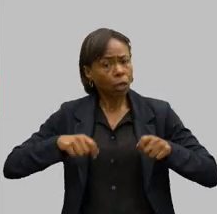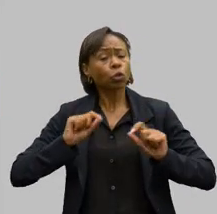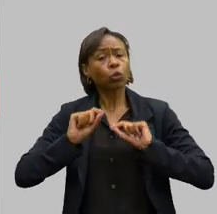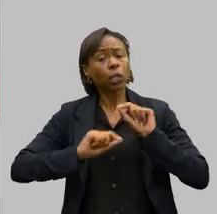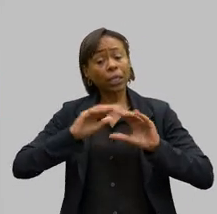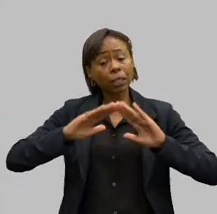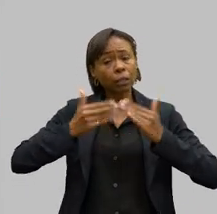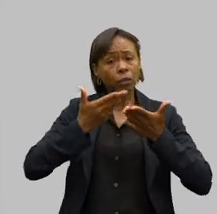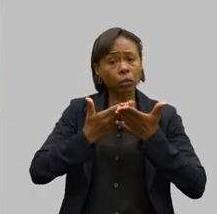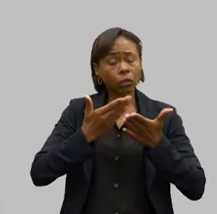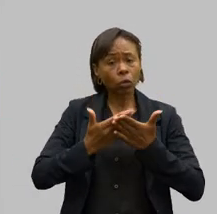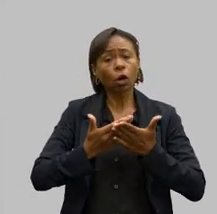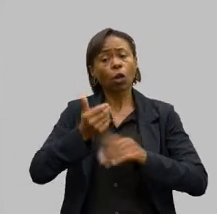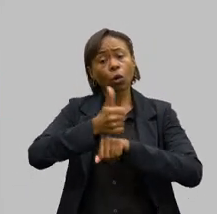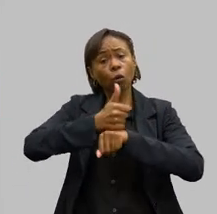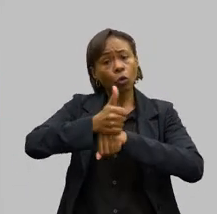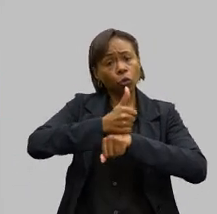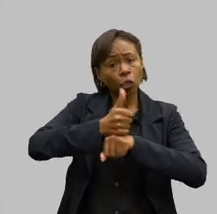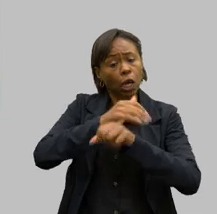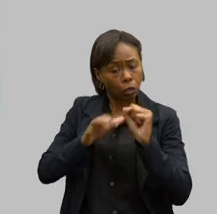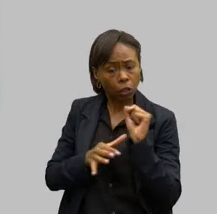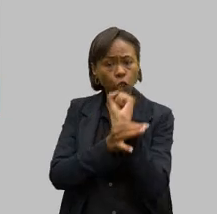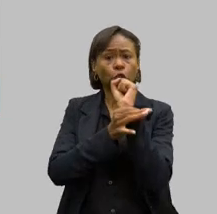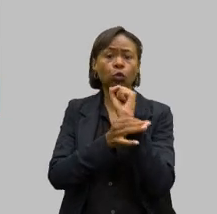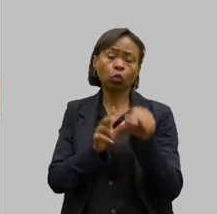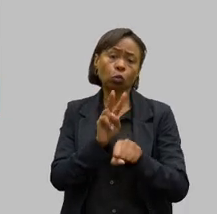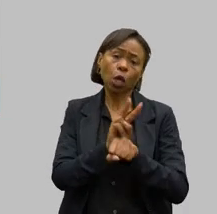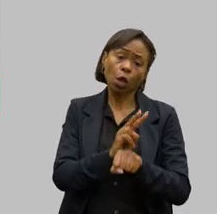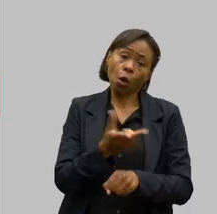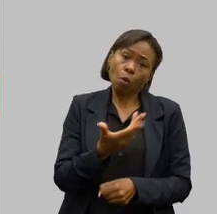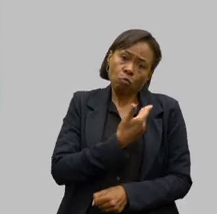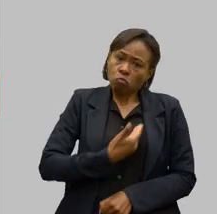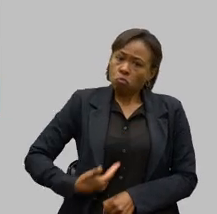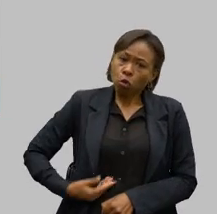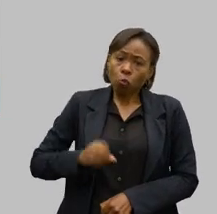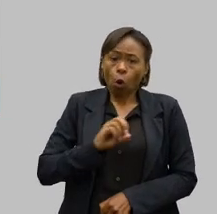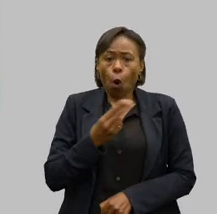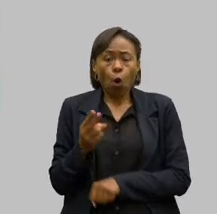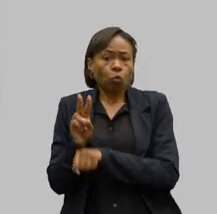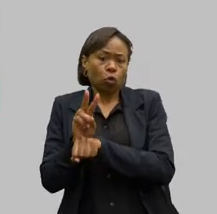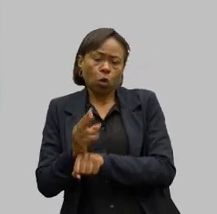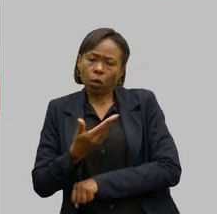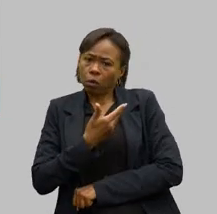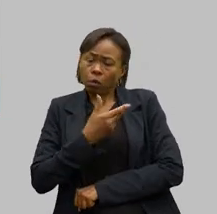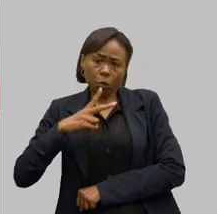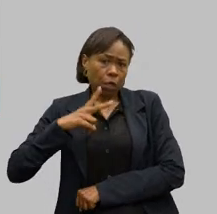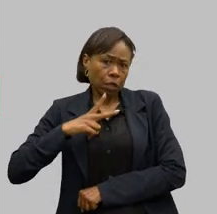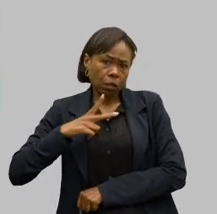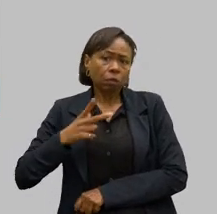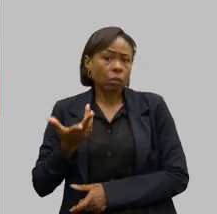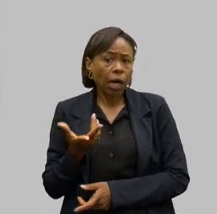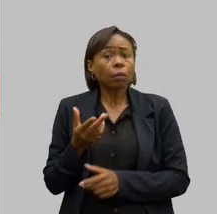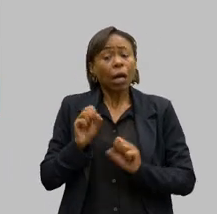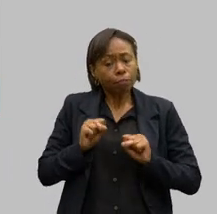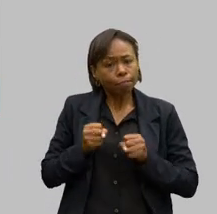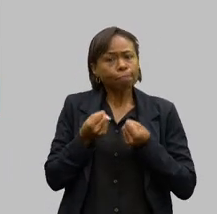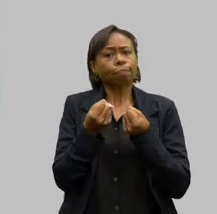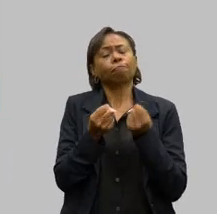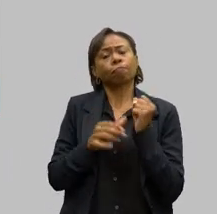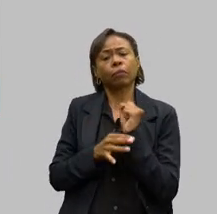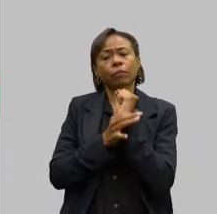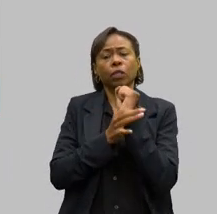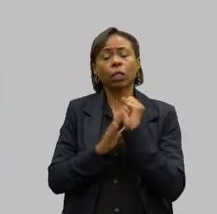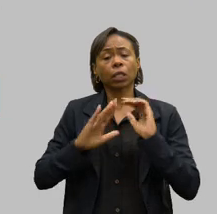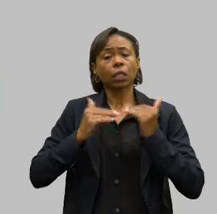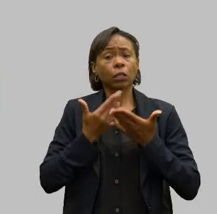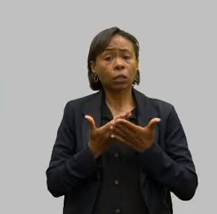escolar um profissional de segurança, seja da segurança pública, seja um vigilante privado, para aumentar a segurança no ambiente escolar. Se